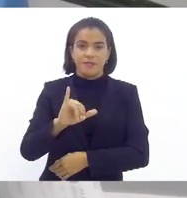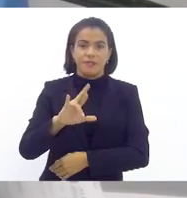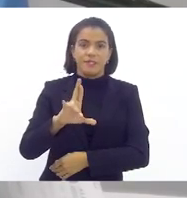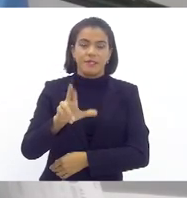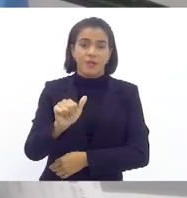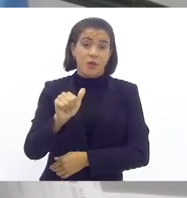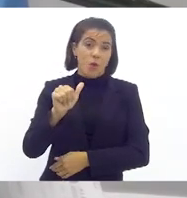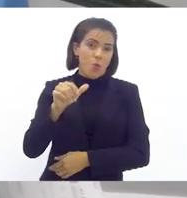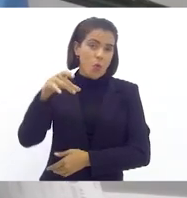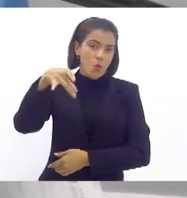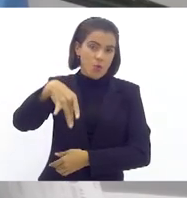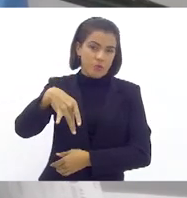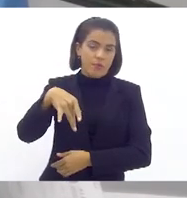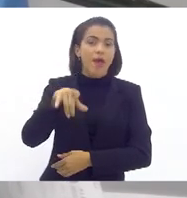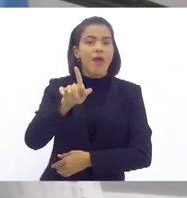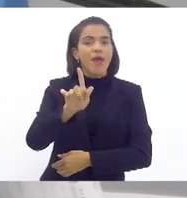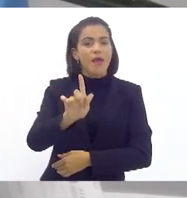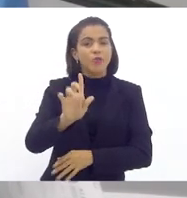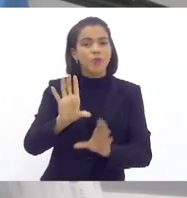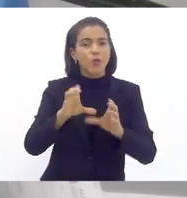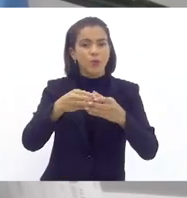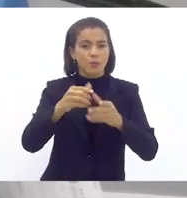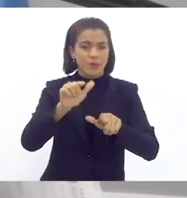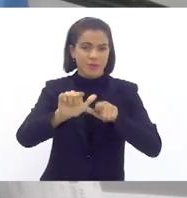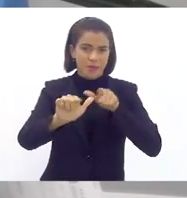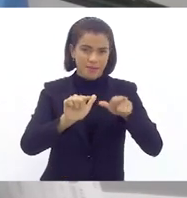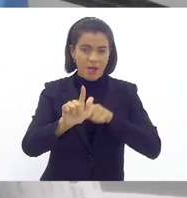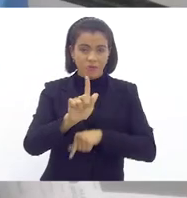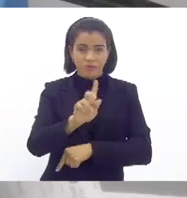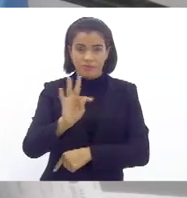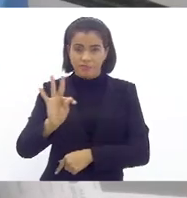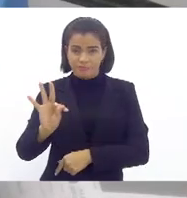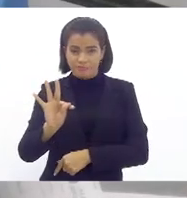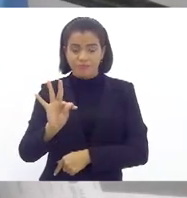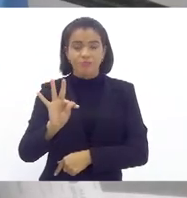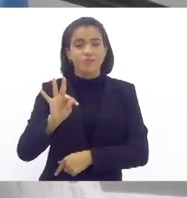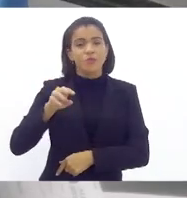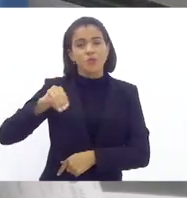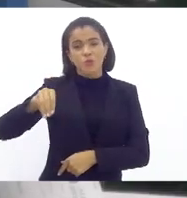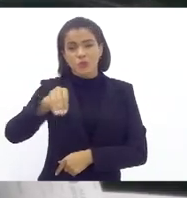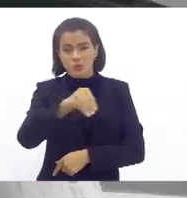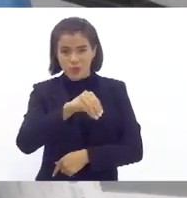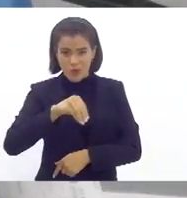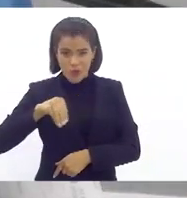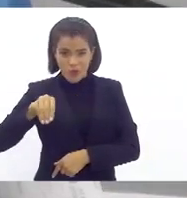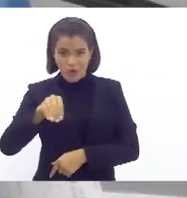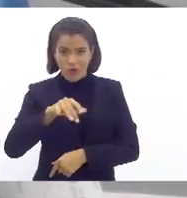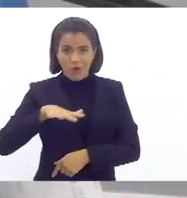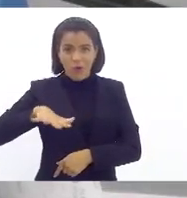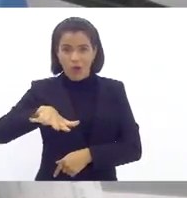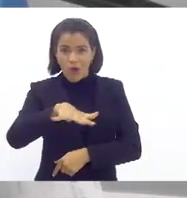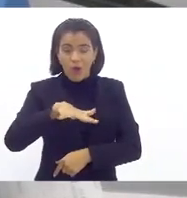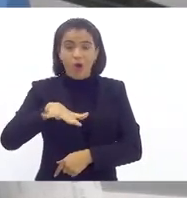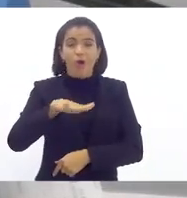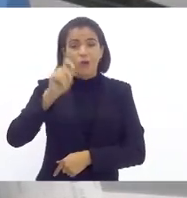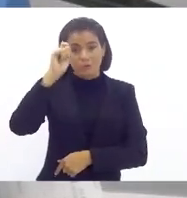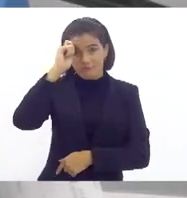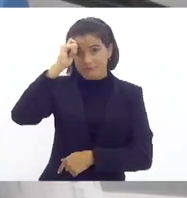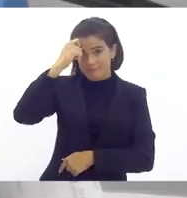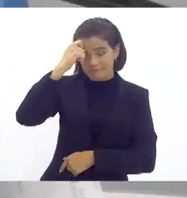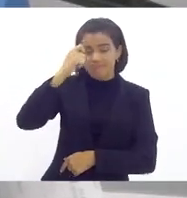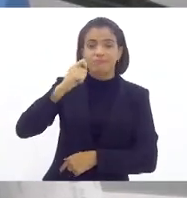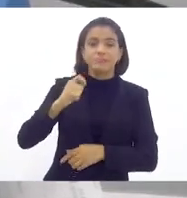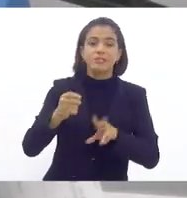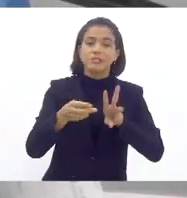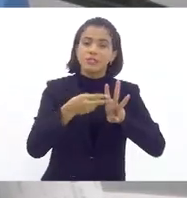é a última aqui, que é do GT, de Educação Antirracista, do RJ Solo Preto e Indígena. O RJ Solo Preto e Indígena é um movimento que